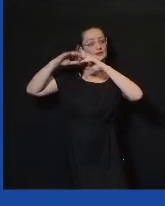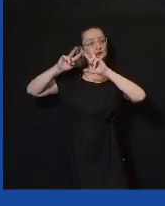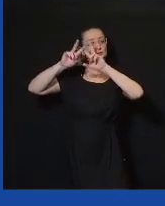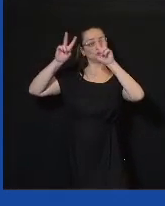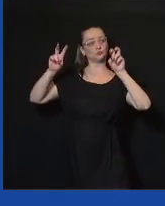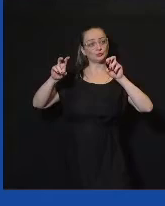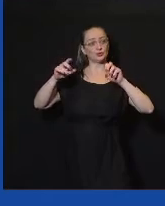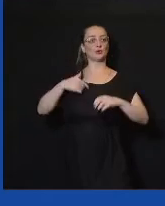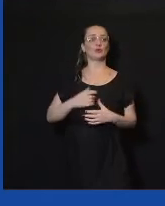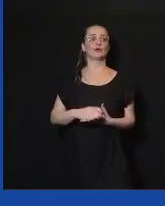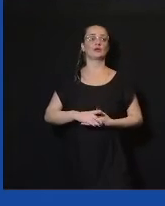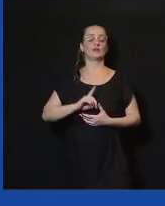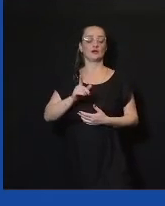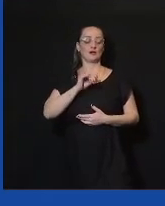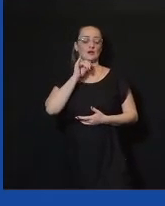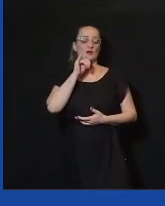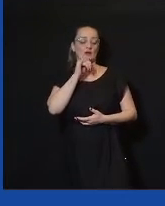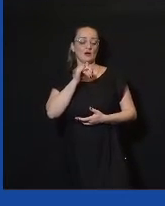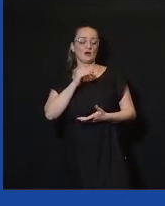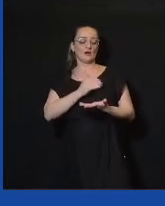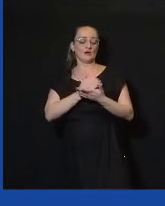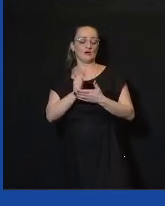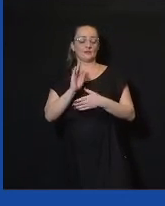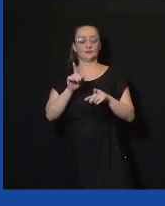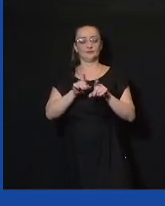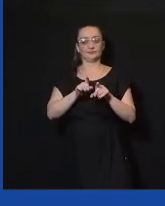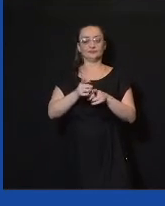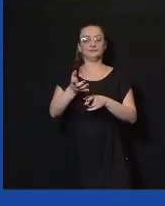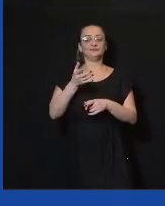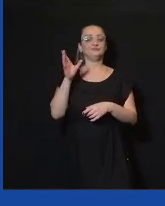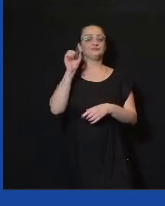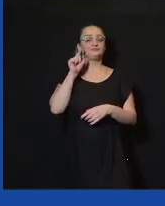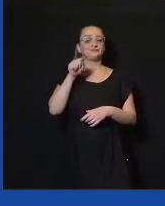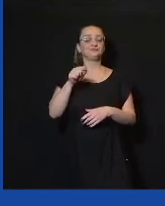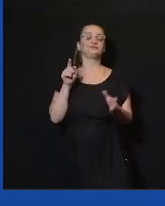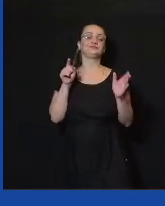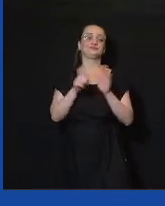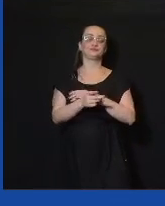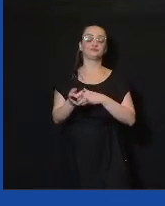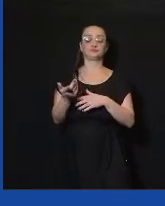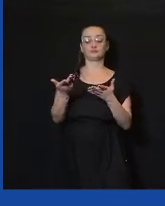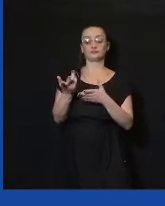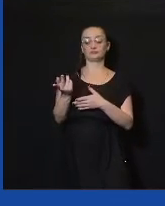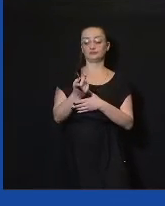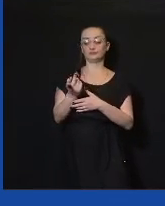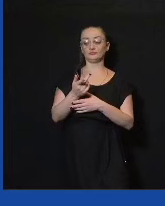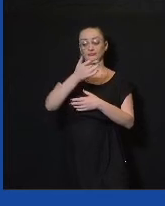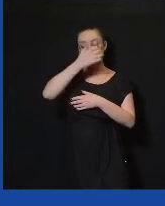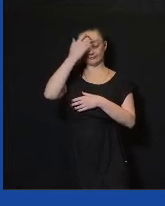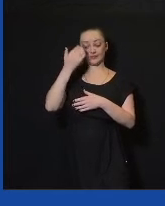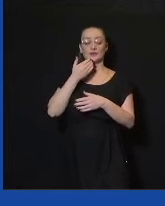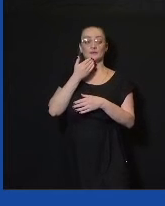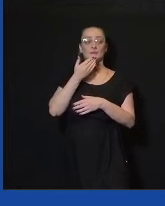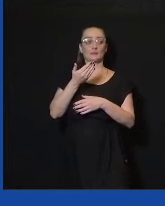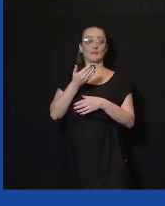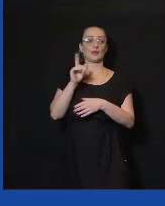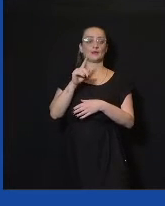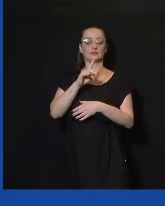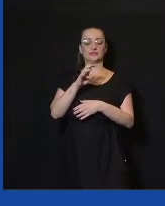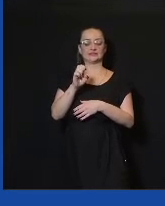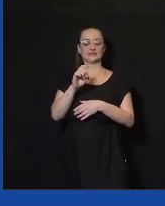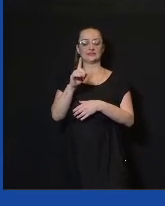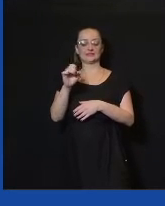sobre isso. O Renato falou sobre isso no começo também, e eu queria ouvir... Essa pergunta veio, na verdade, direcionada para vocês dois. A pessoa que enviou falou era para o Zezé e para a